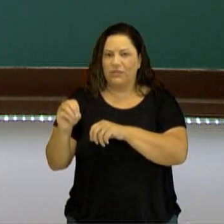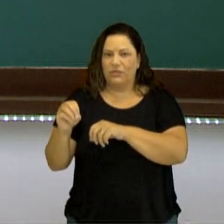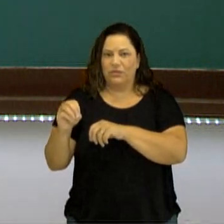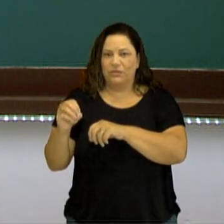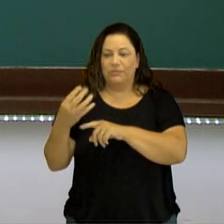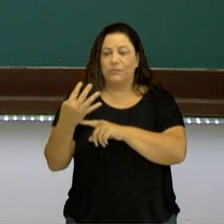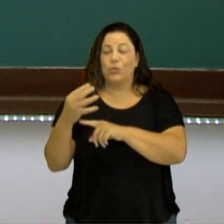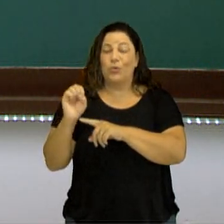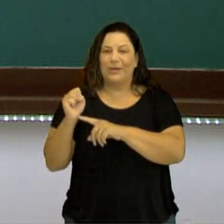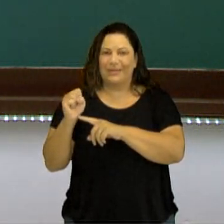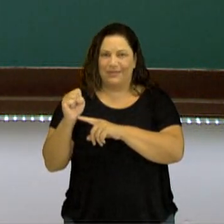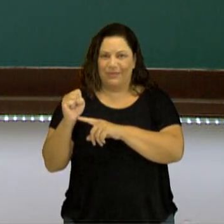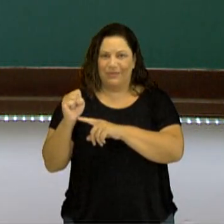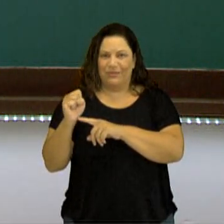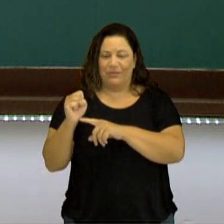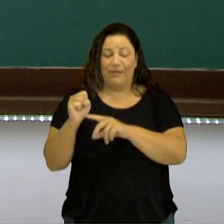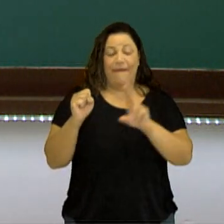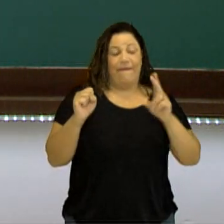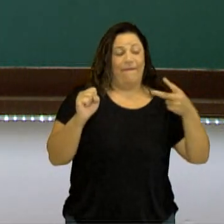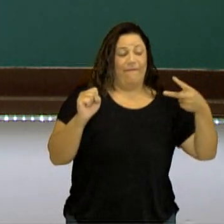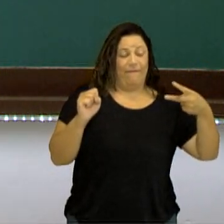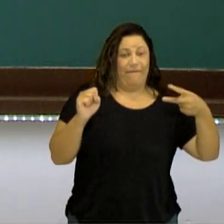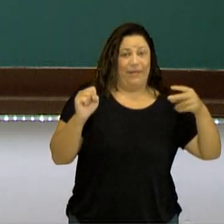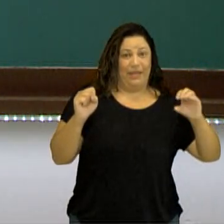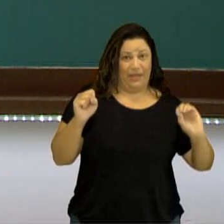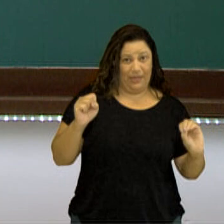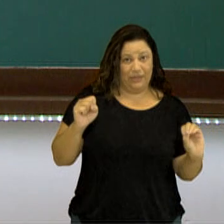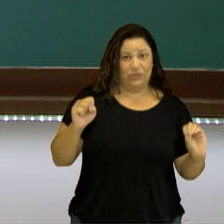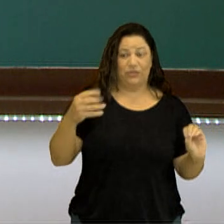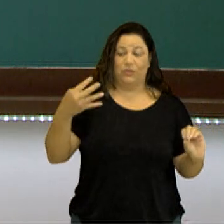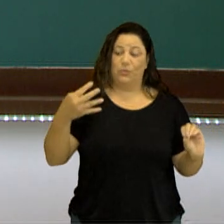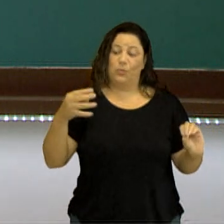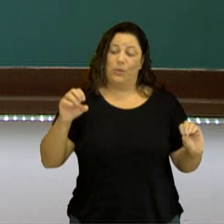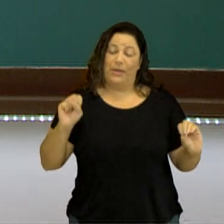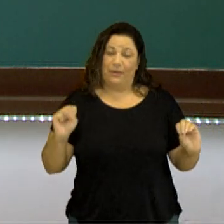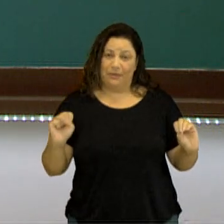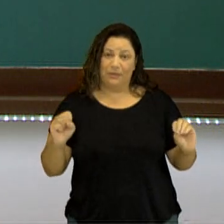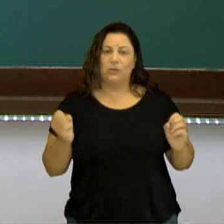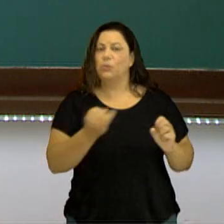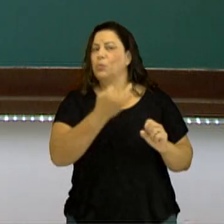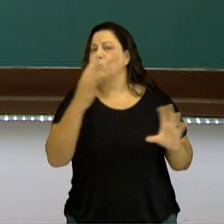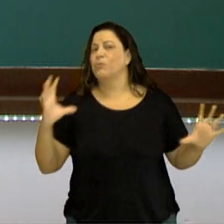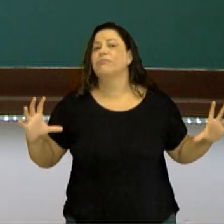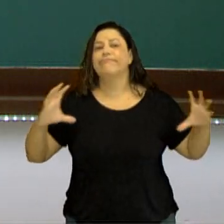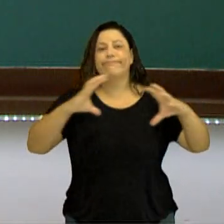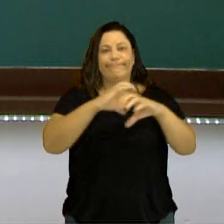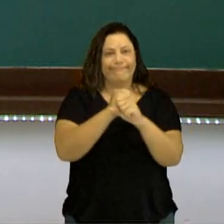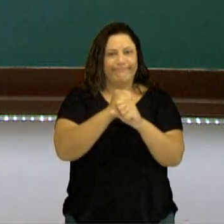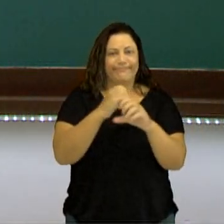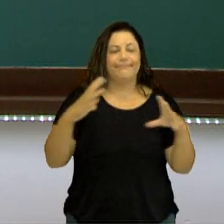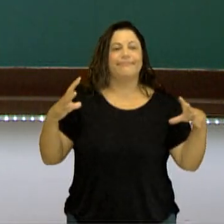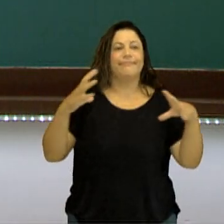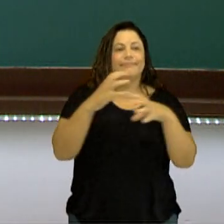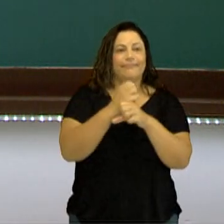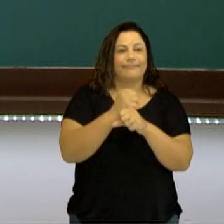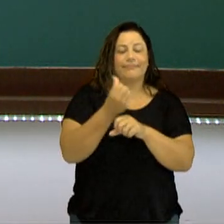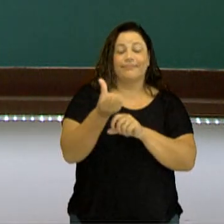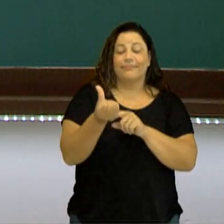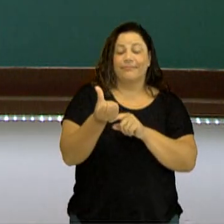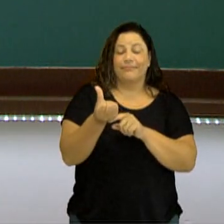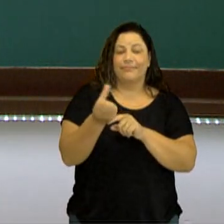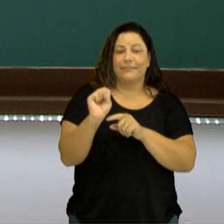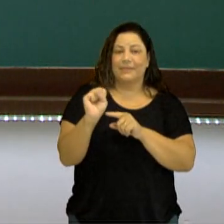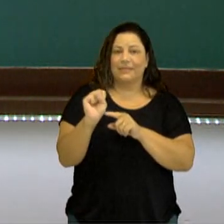então eu tenho 20 mais 48. 48 mais 20 ou 20 mais 48, a resposta é